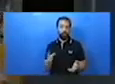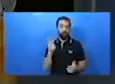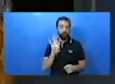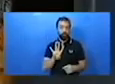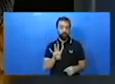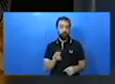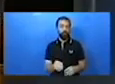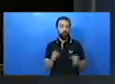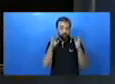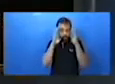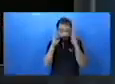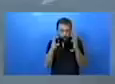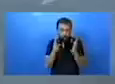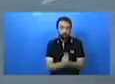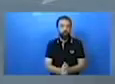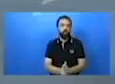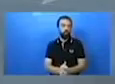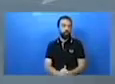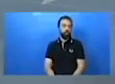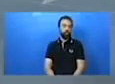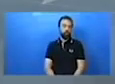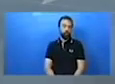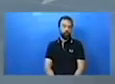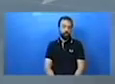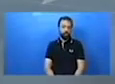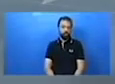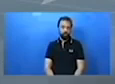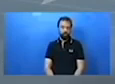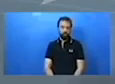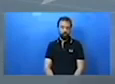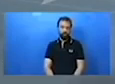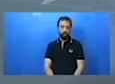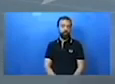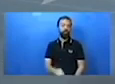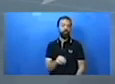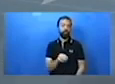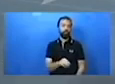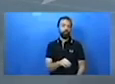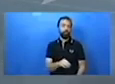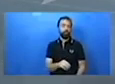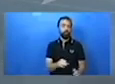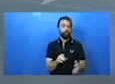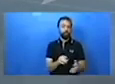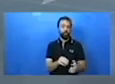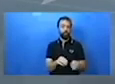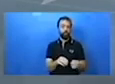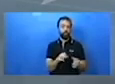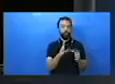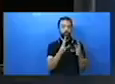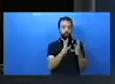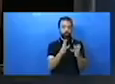4. Prestem atenção nesse exercício 4 agora. Eu tenho 3 lápis de cor, 3 caixas de lápis de